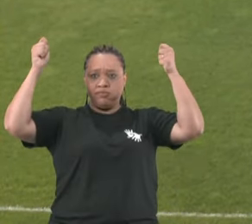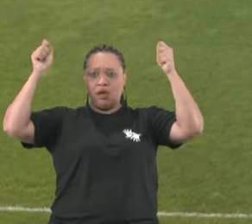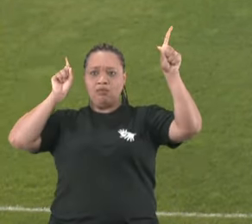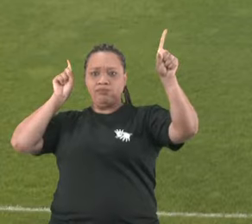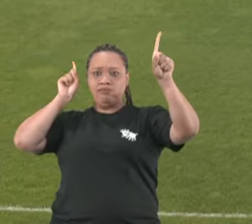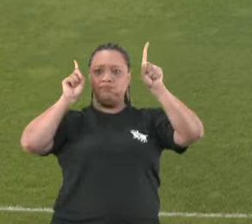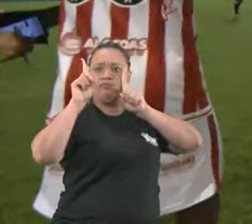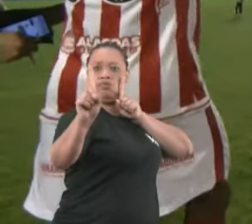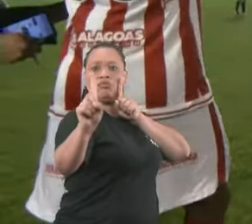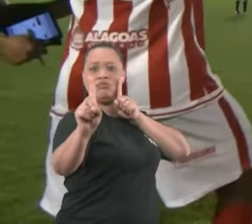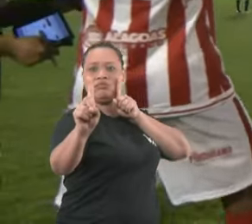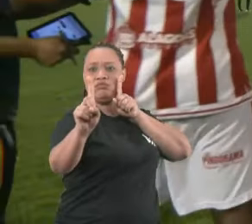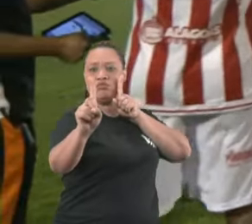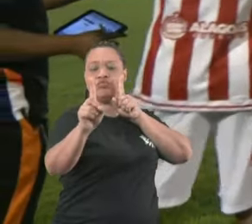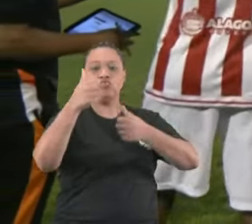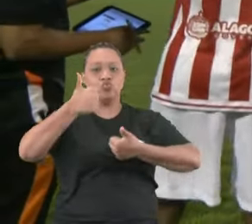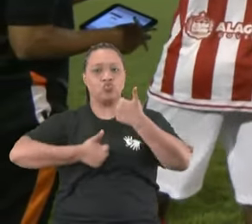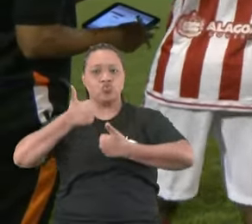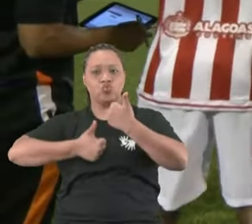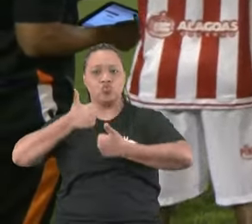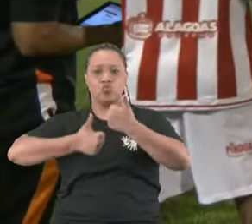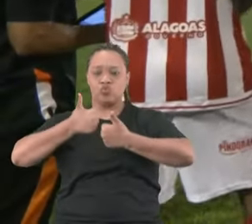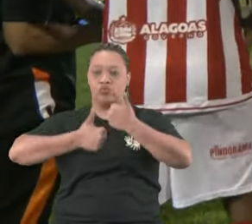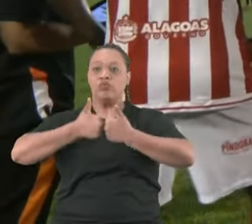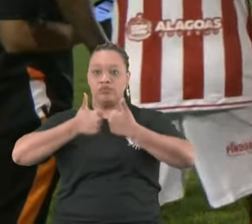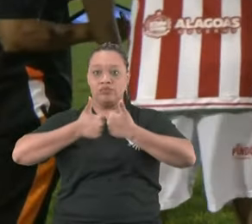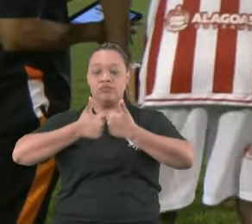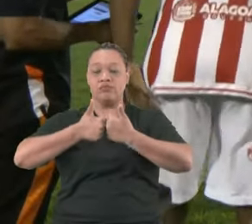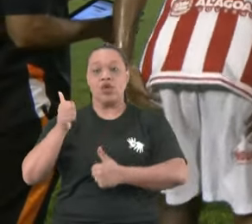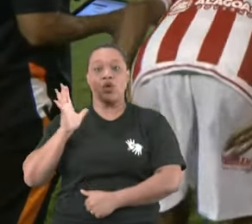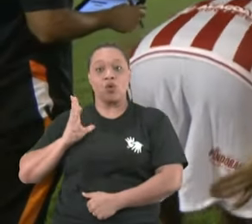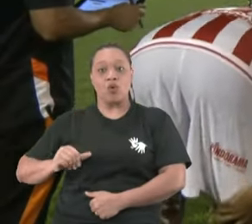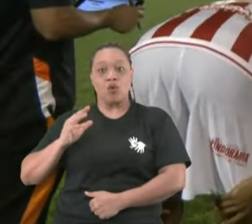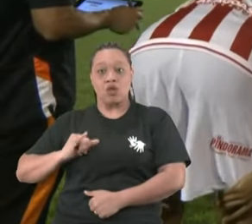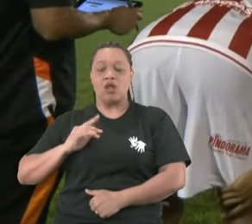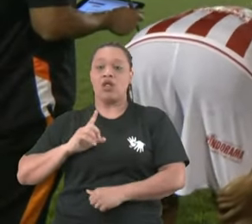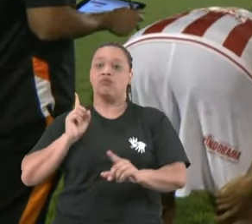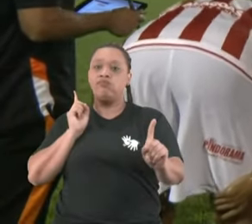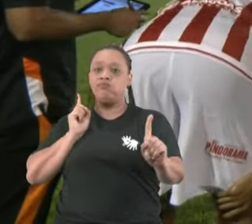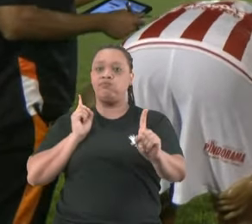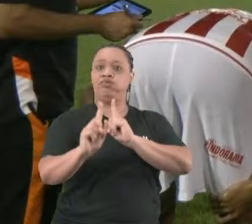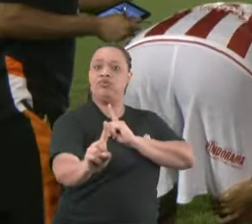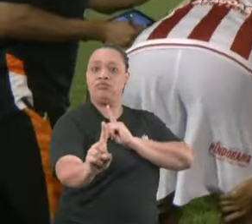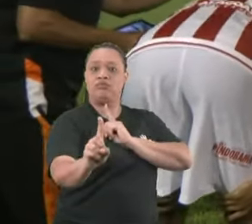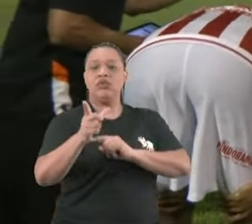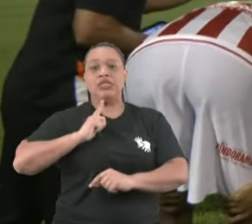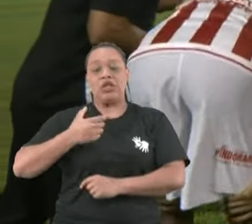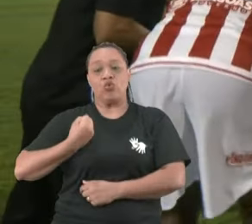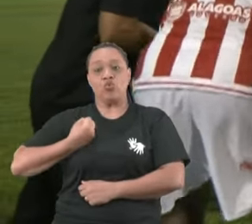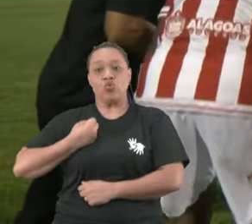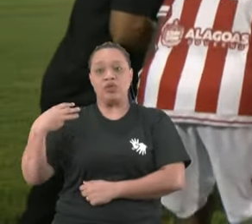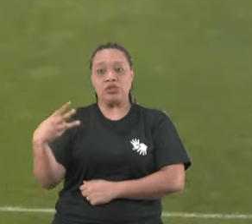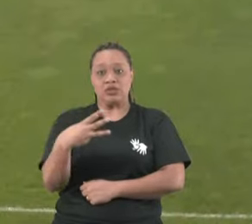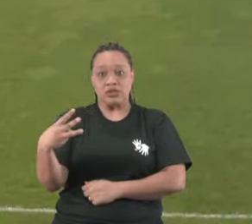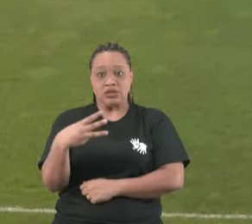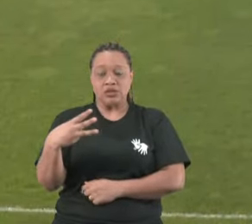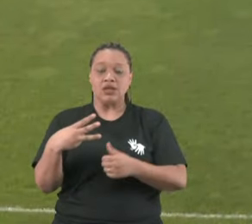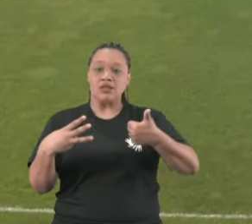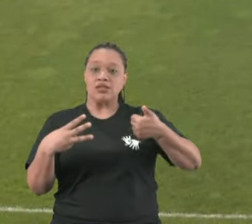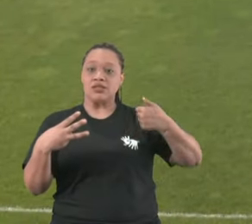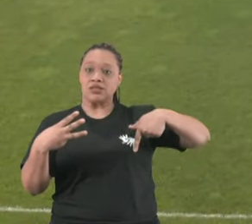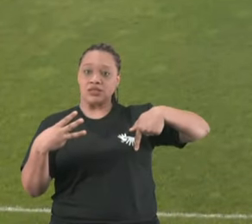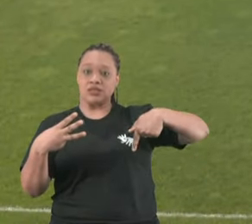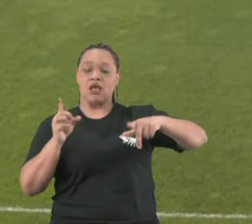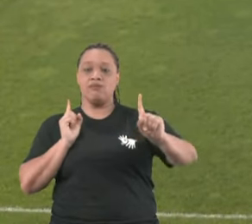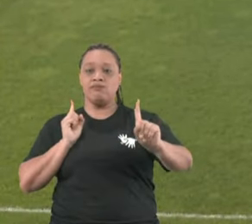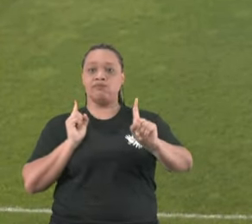né? É, e aí o Galo vai fazer mais duas substituições, né? Eu tô vendo ali o 33 e o 17. O